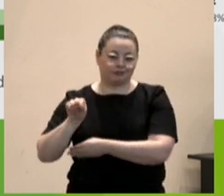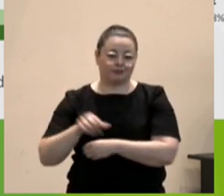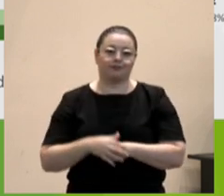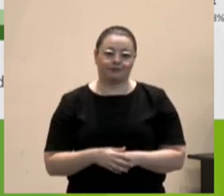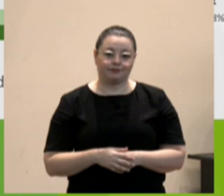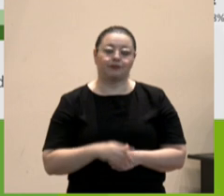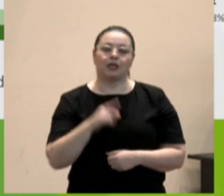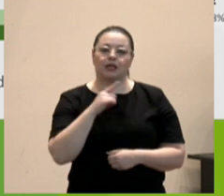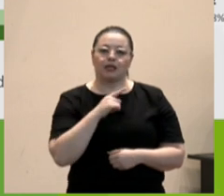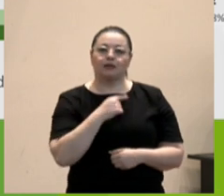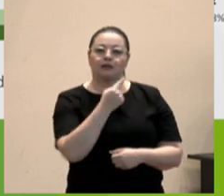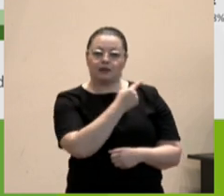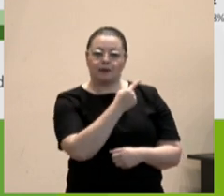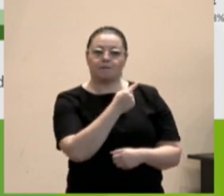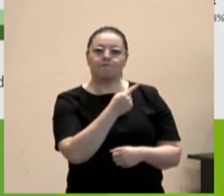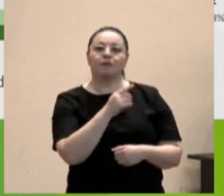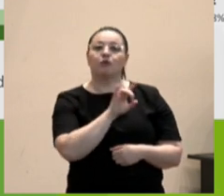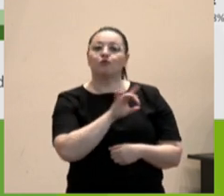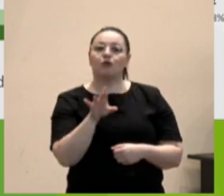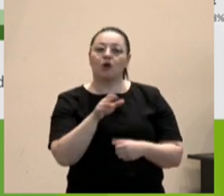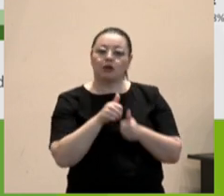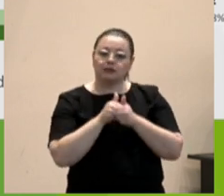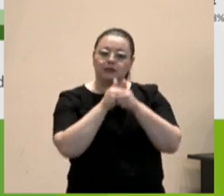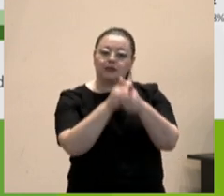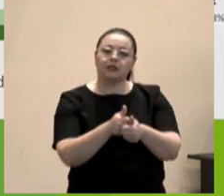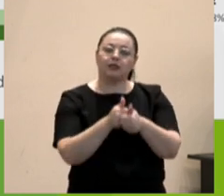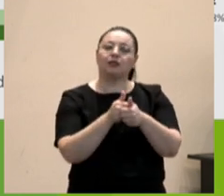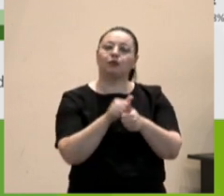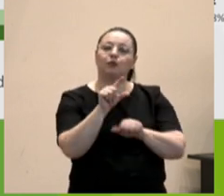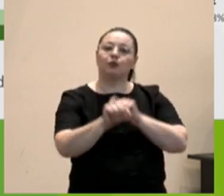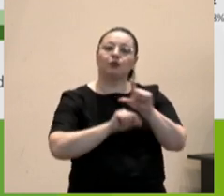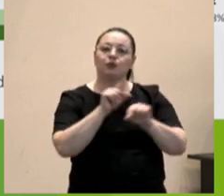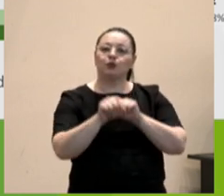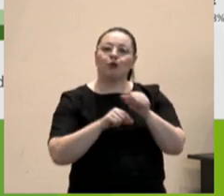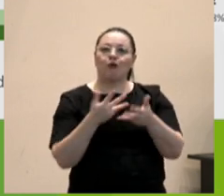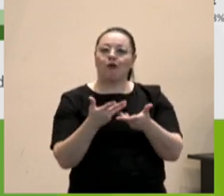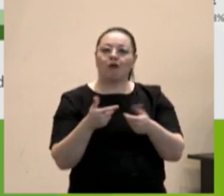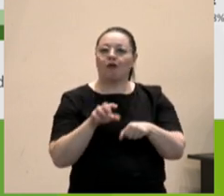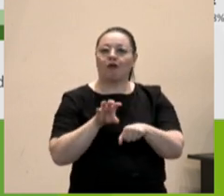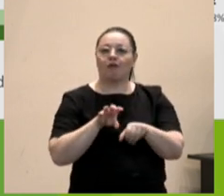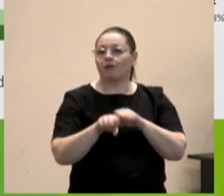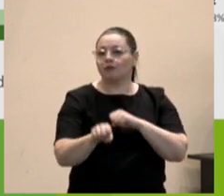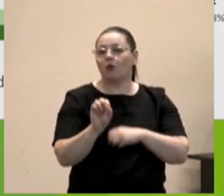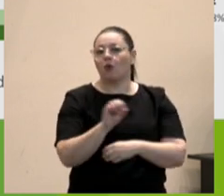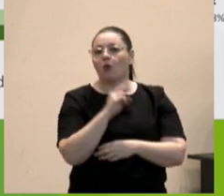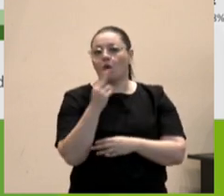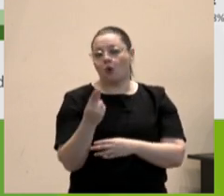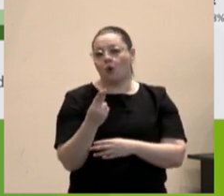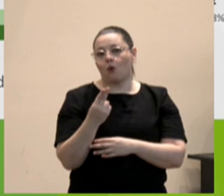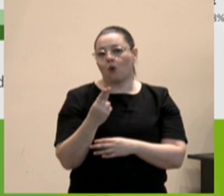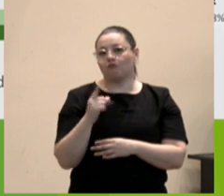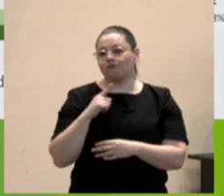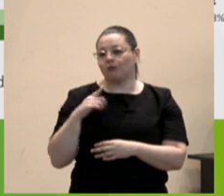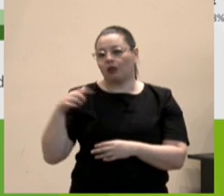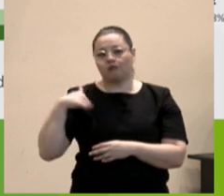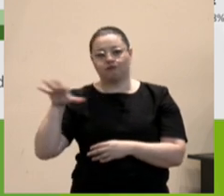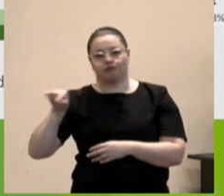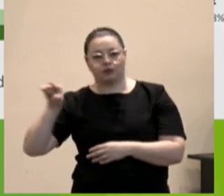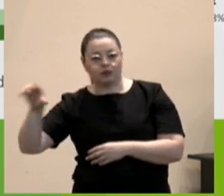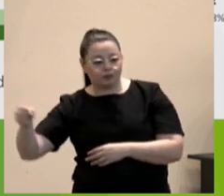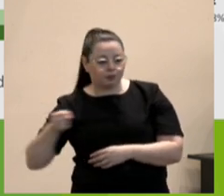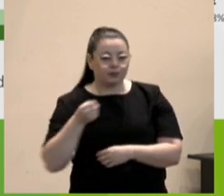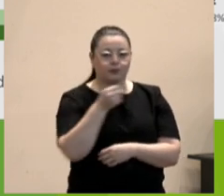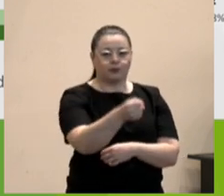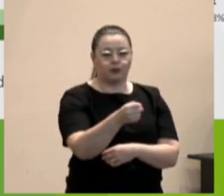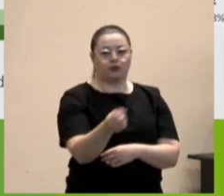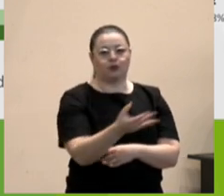aqui, processo qualificado e nomeação pela a direção, ou seja, tem um processo